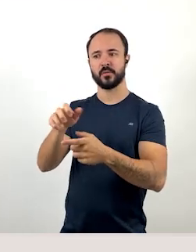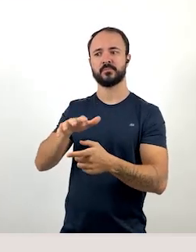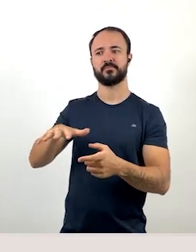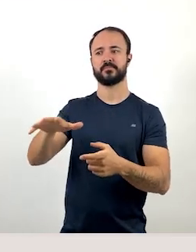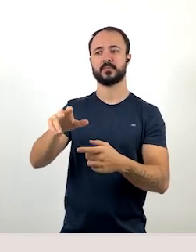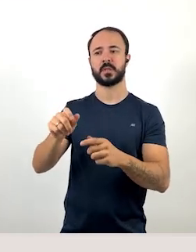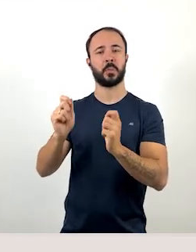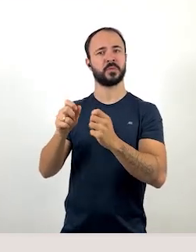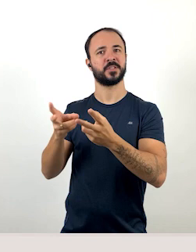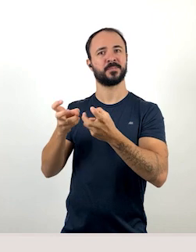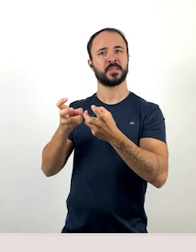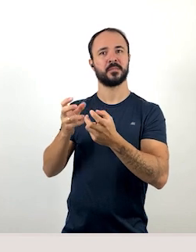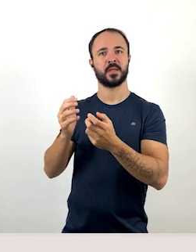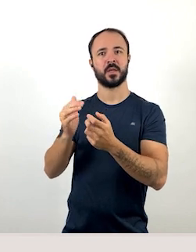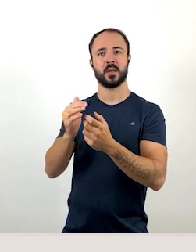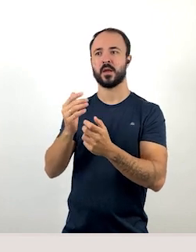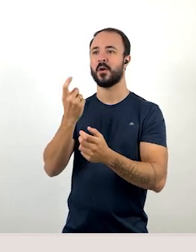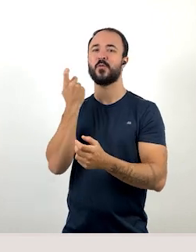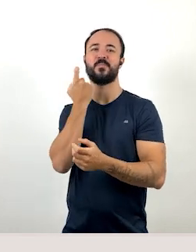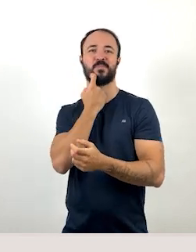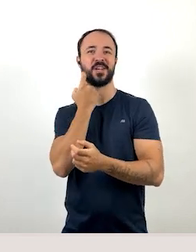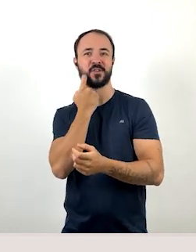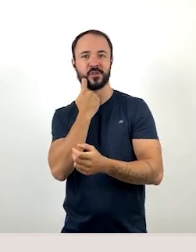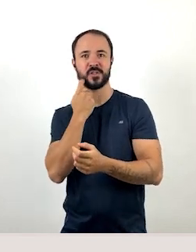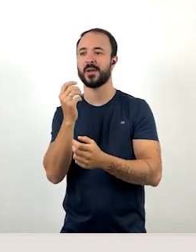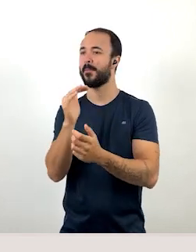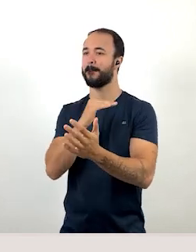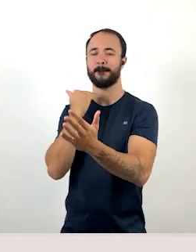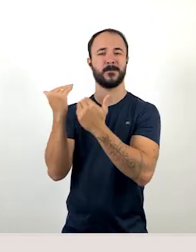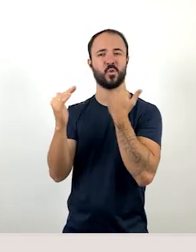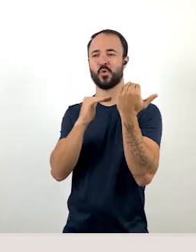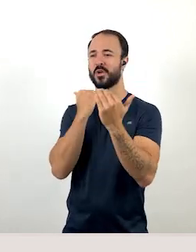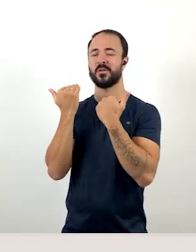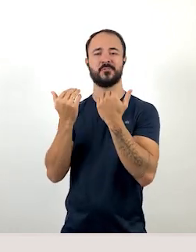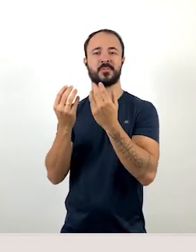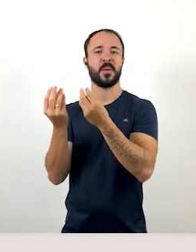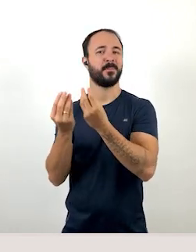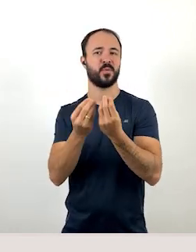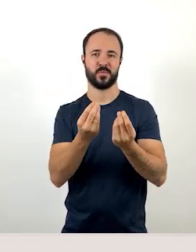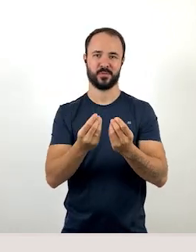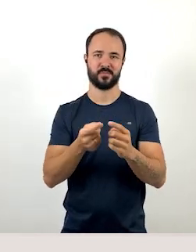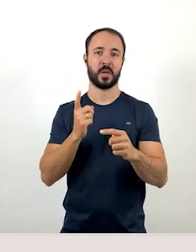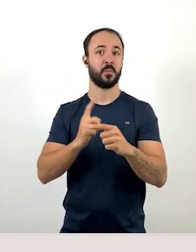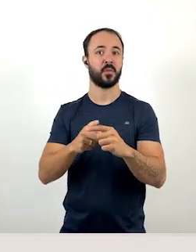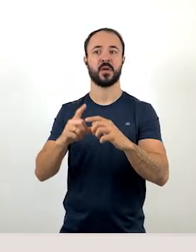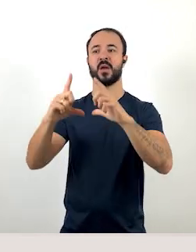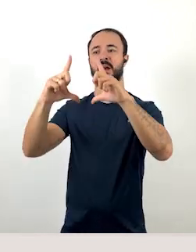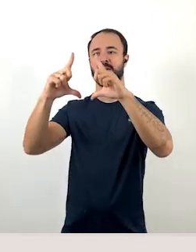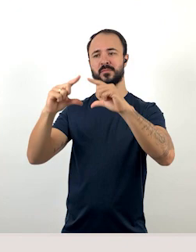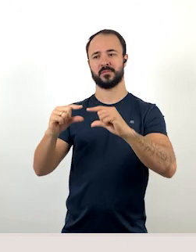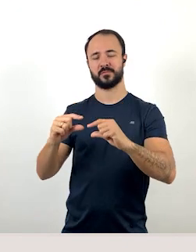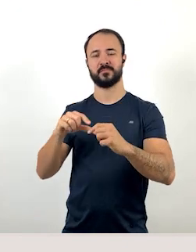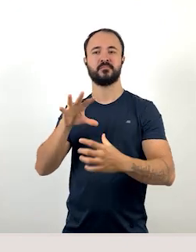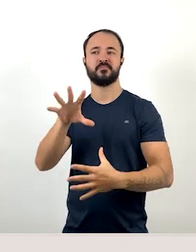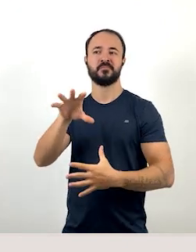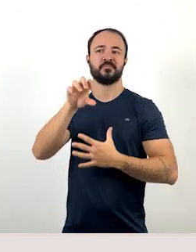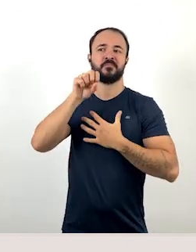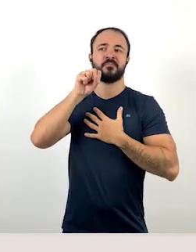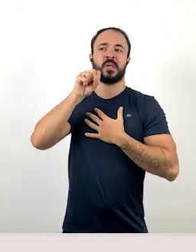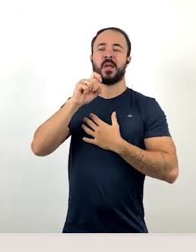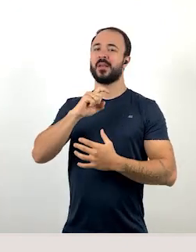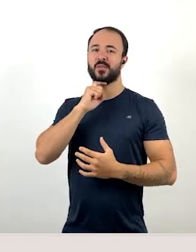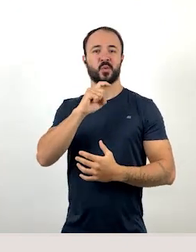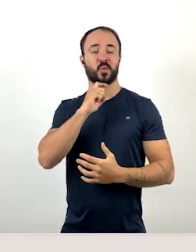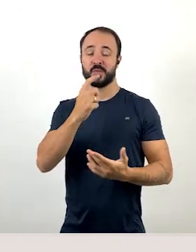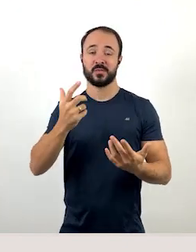eutrofizados, observa-se uma grande mortandade de peixes, uma vez que o processo tem como consequência a diminuição dos níveis de oxigênio